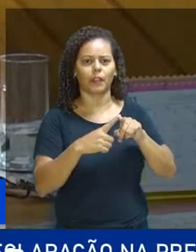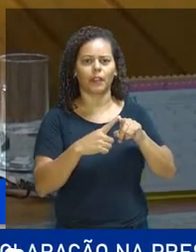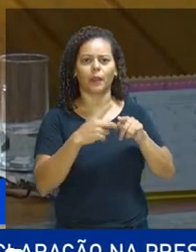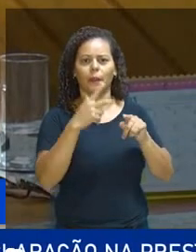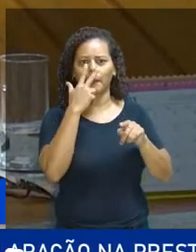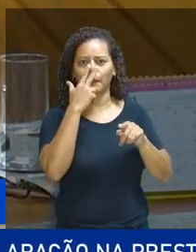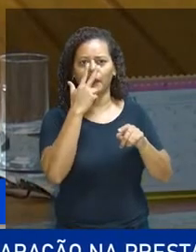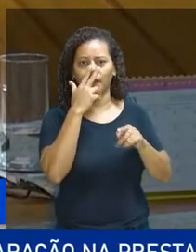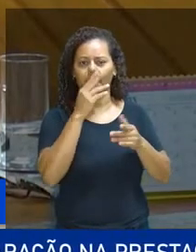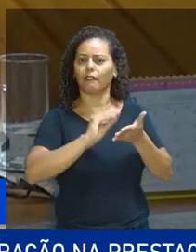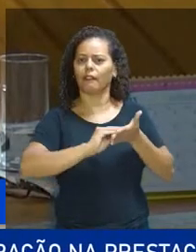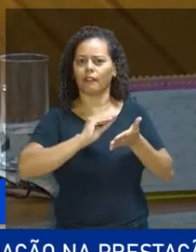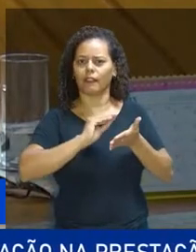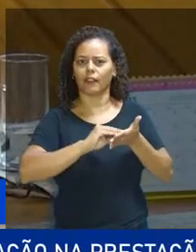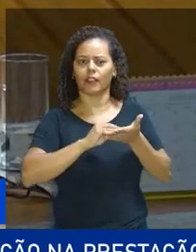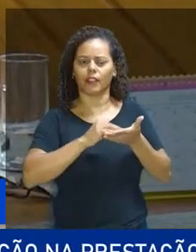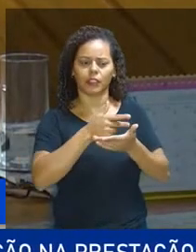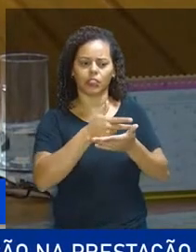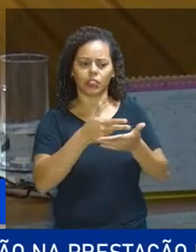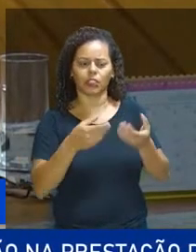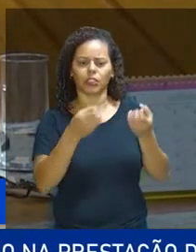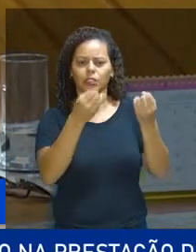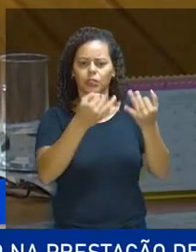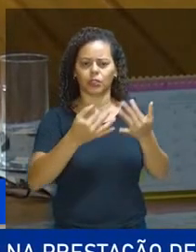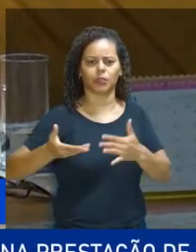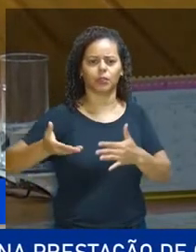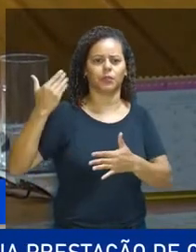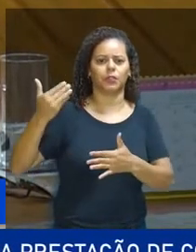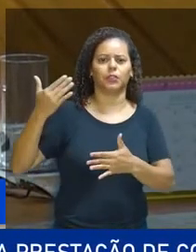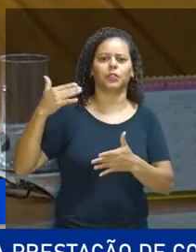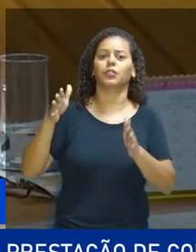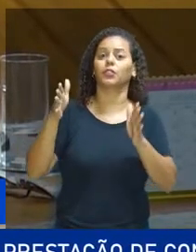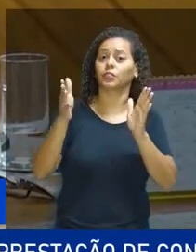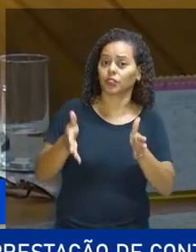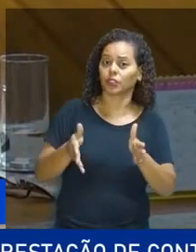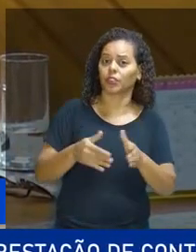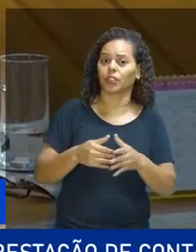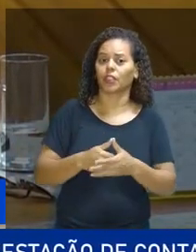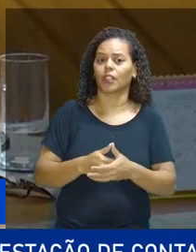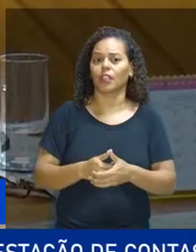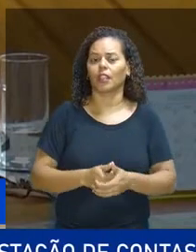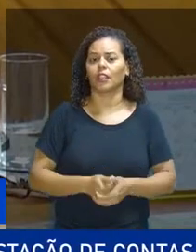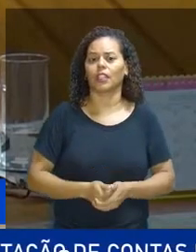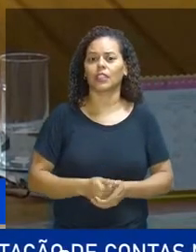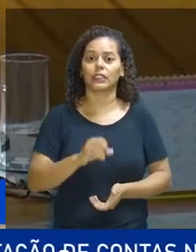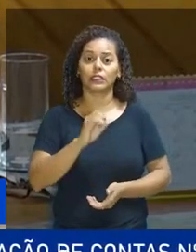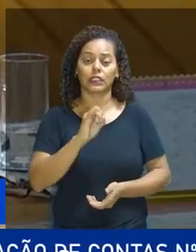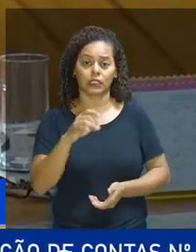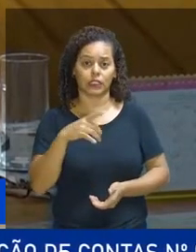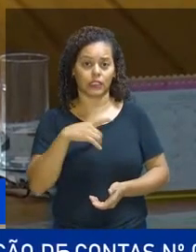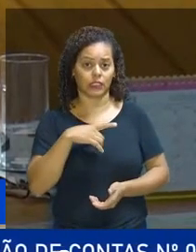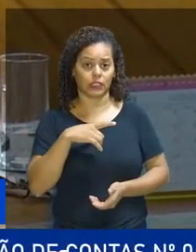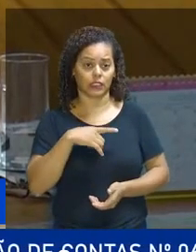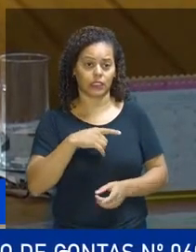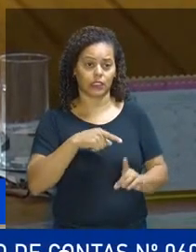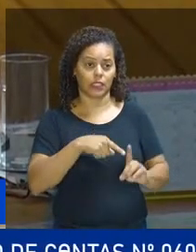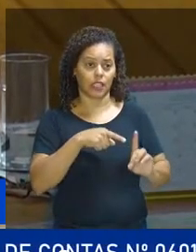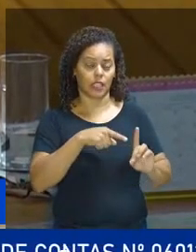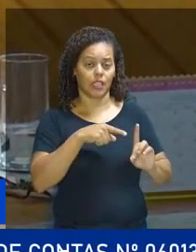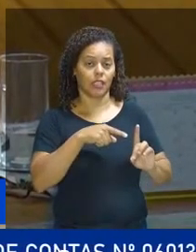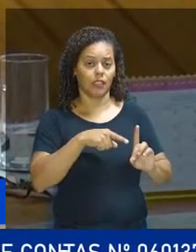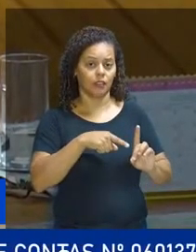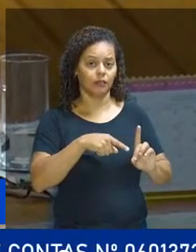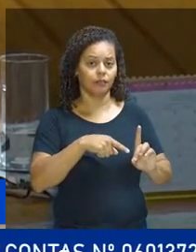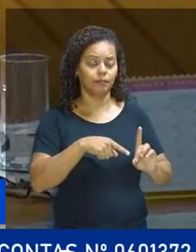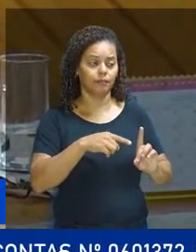nós já dissemos isso várias vezes aqui na sessão, né? E o embargante trouxer